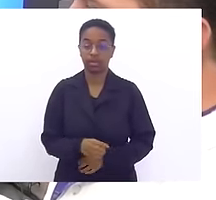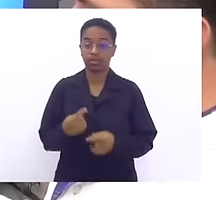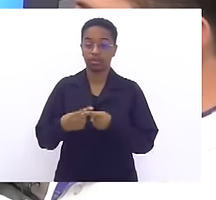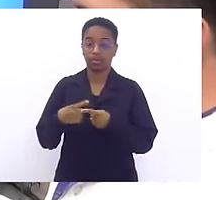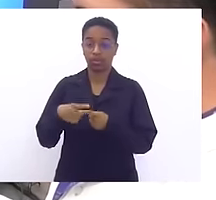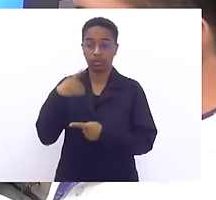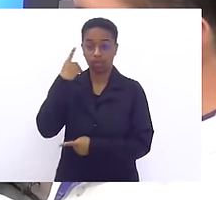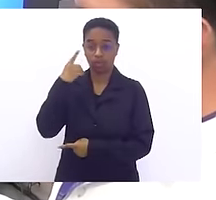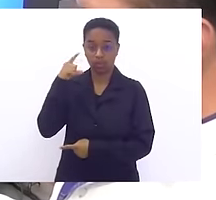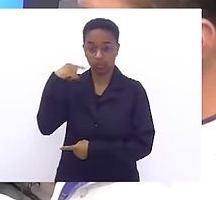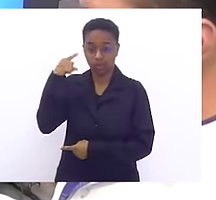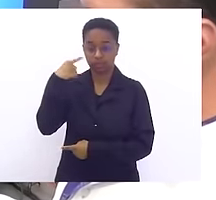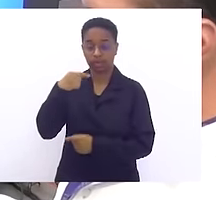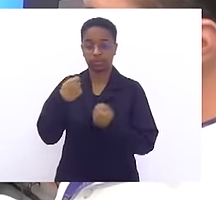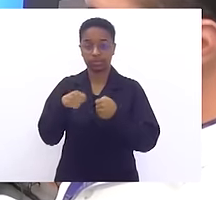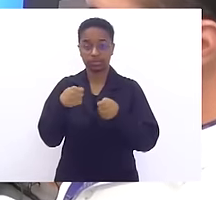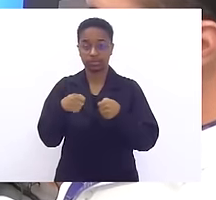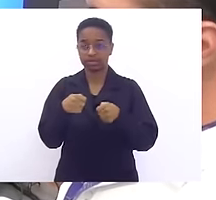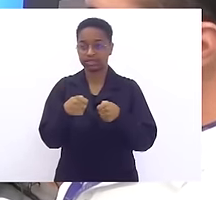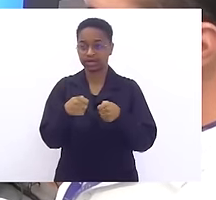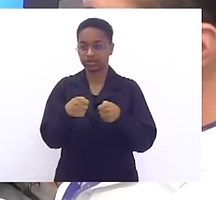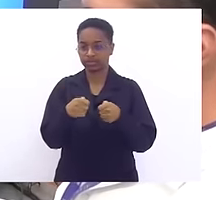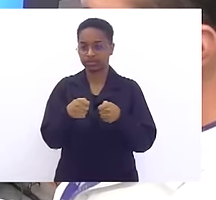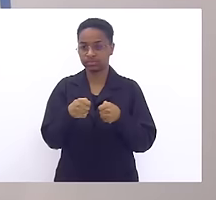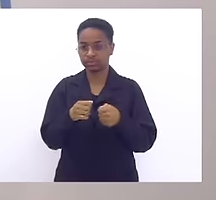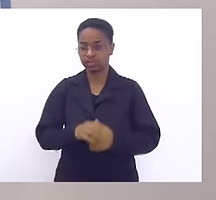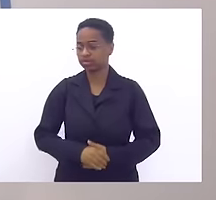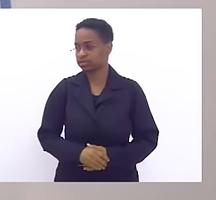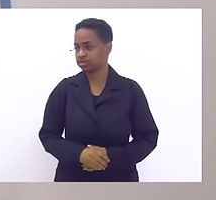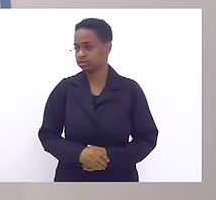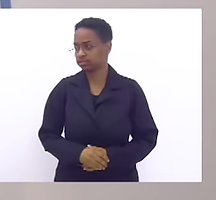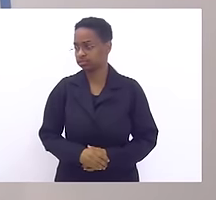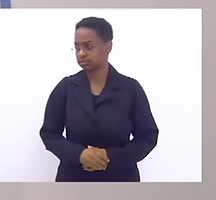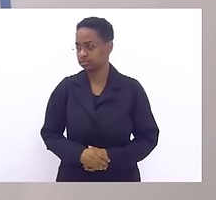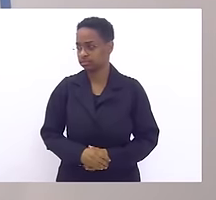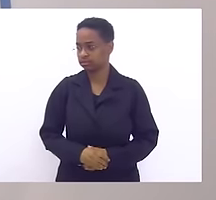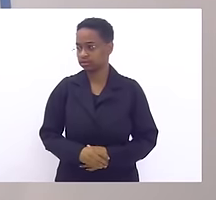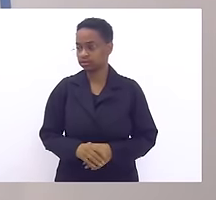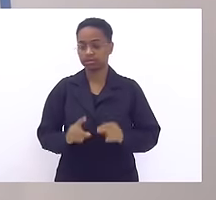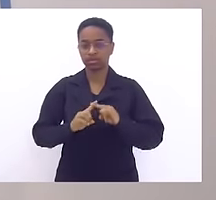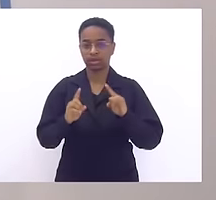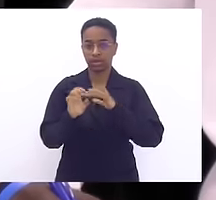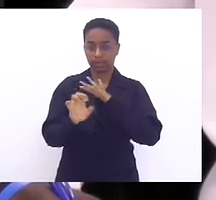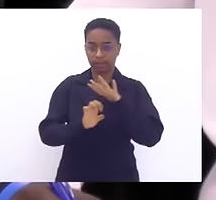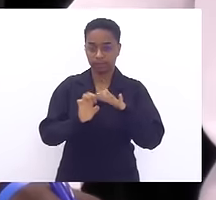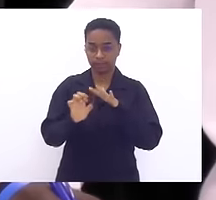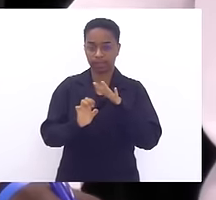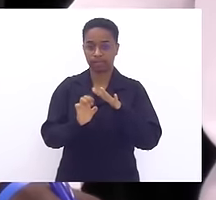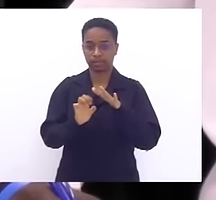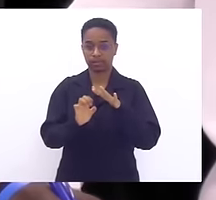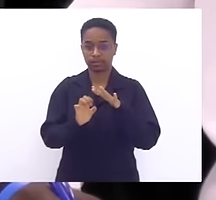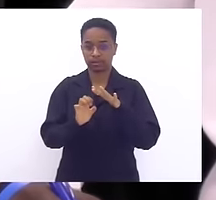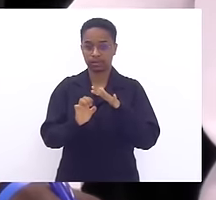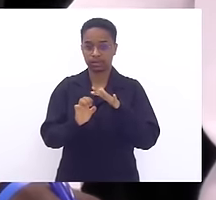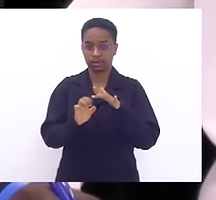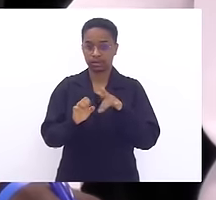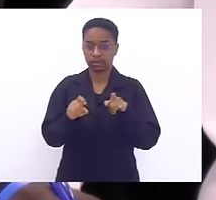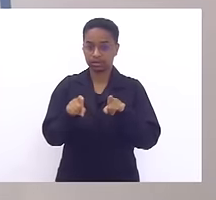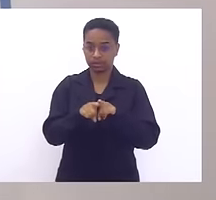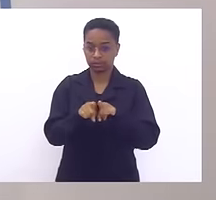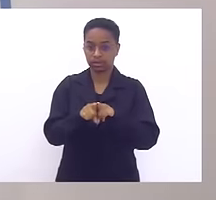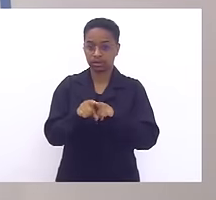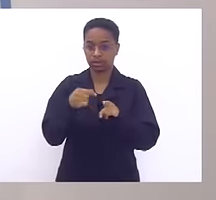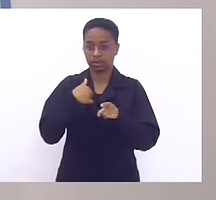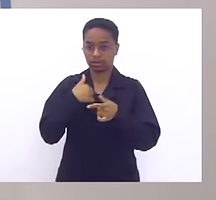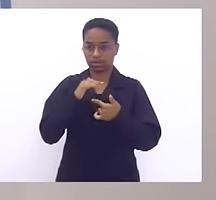acesso a cliente veio aqui explicar fato que envolve diretamente a empresa dela Além disso Além disso faço menção aqui o artigo